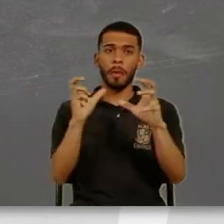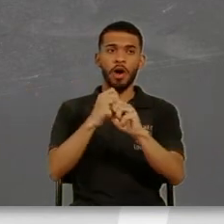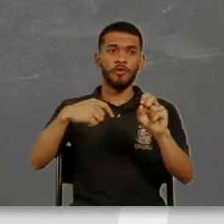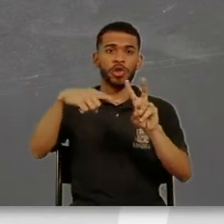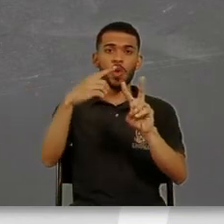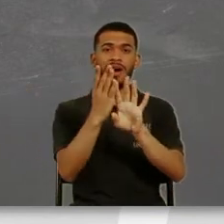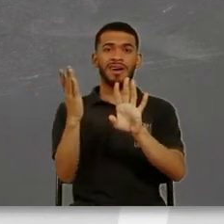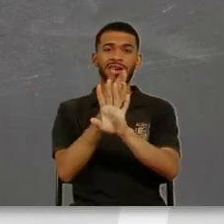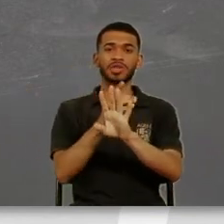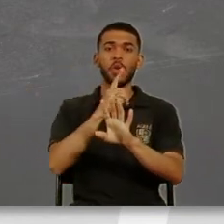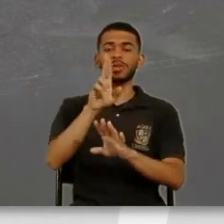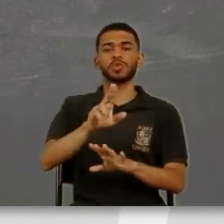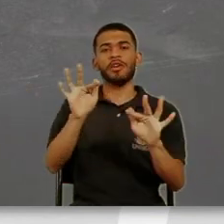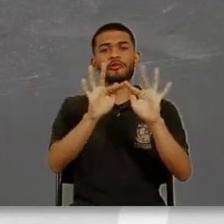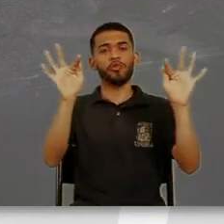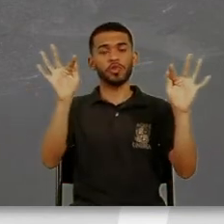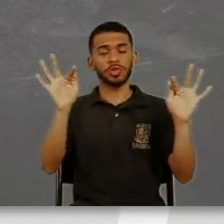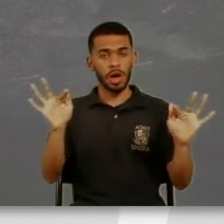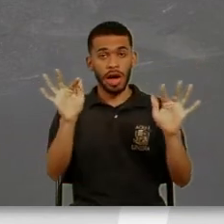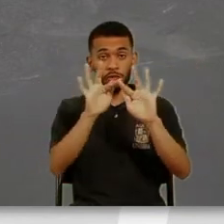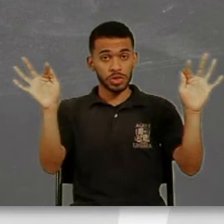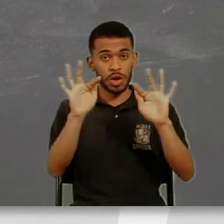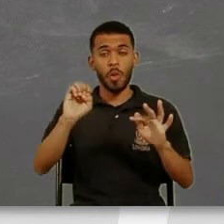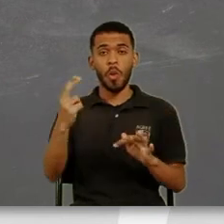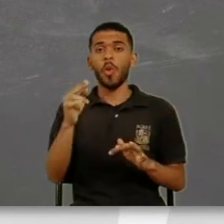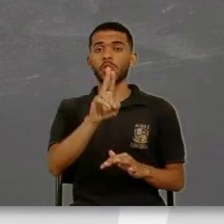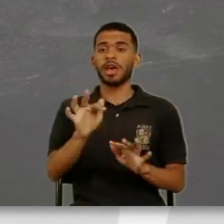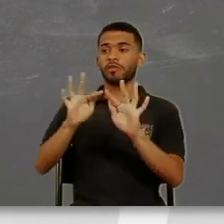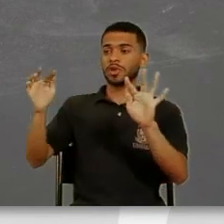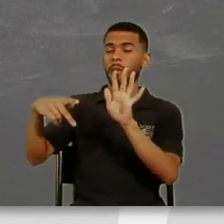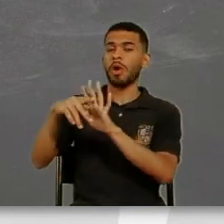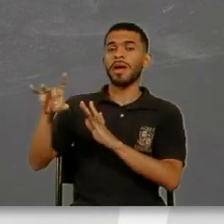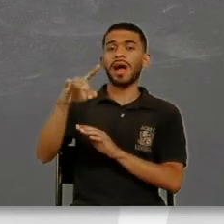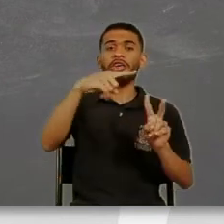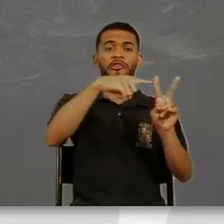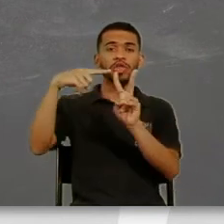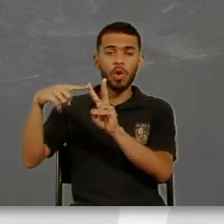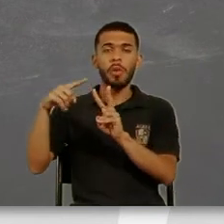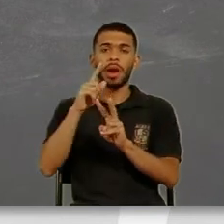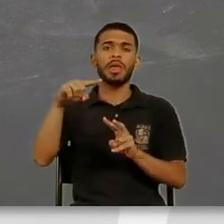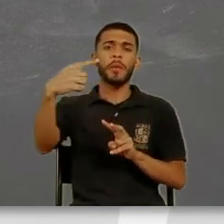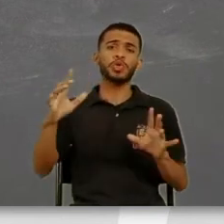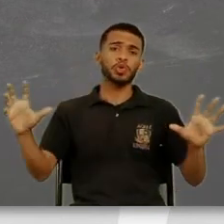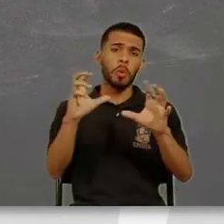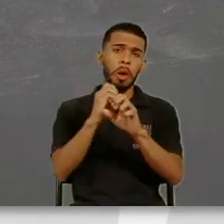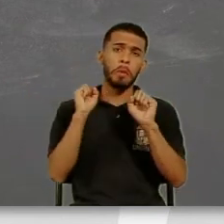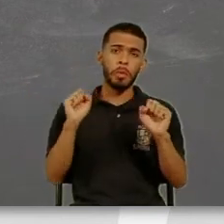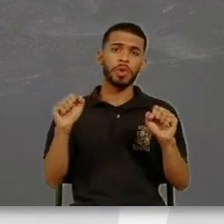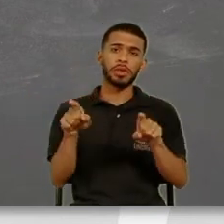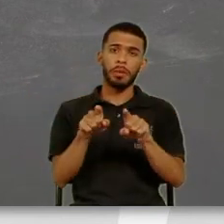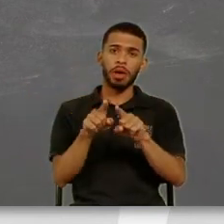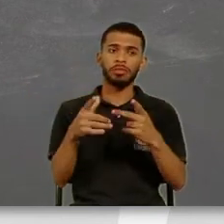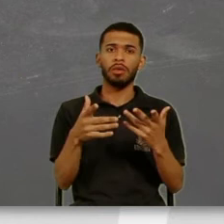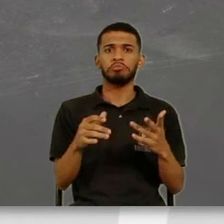vetores antes de aplicar a função ou aplicar a função em cada vetor para depois somar. Então, a primeira condição